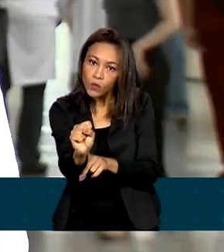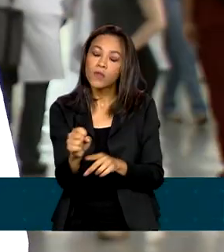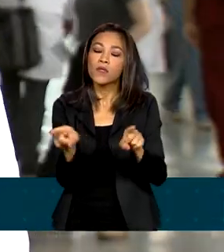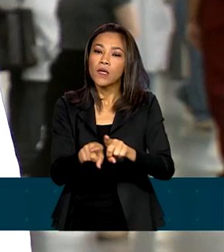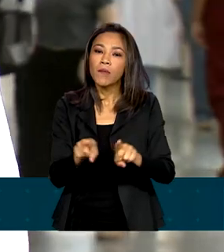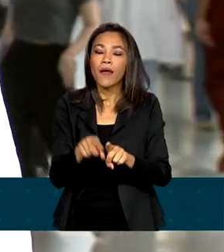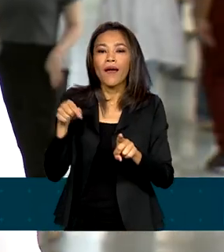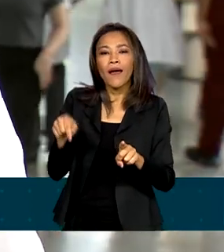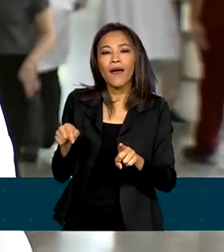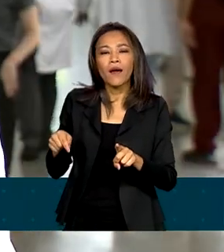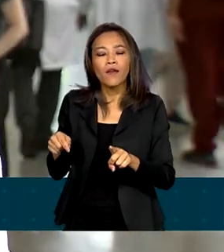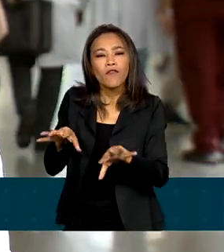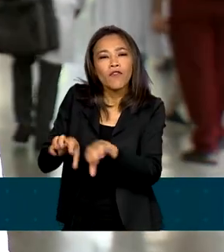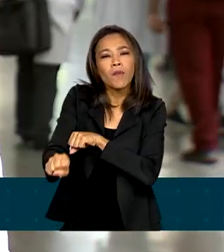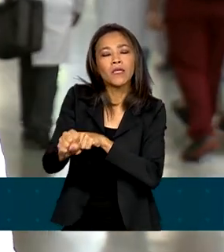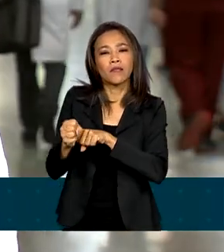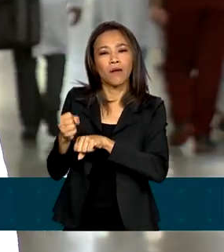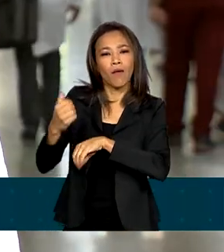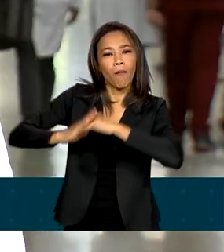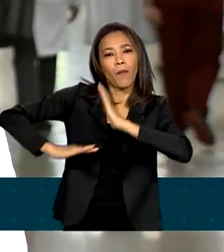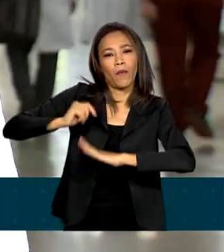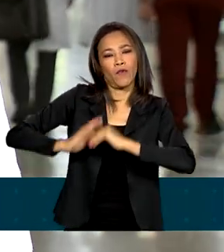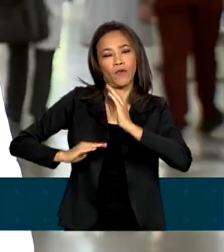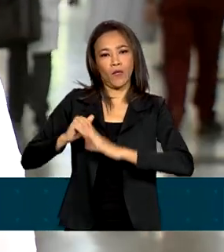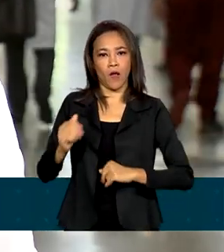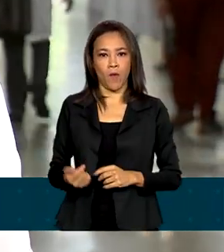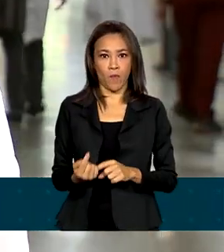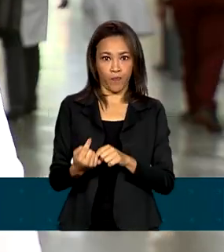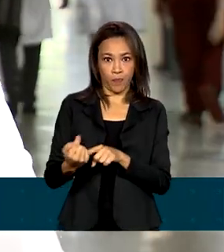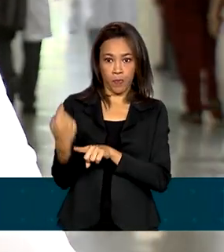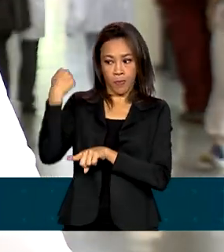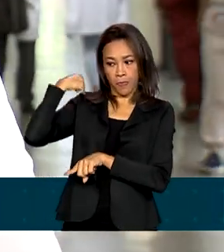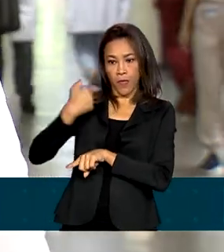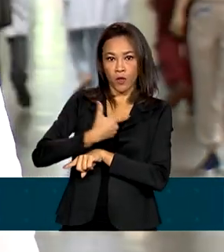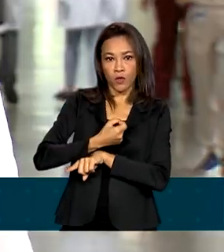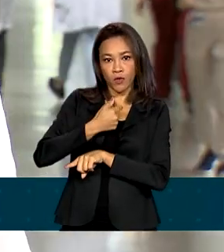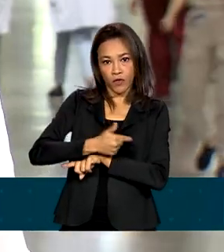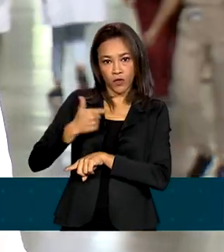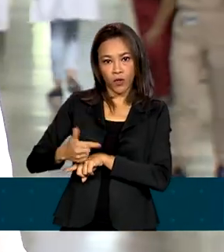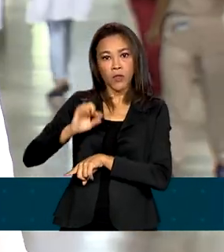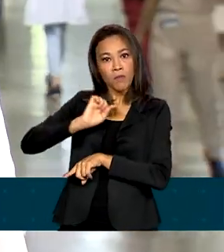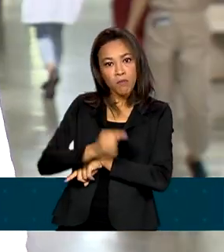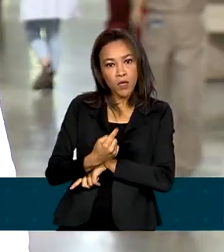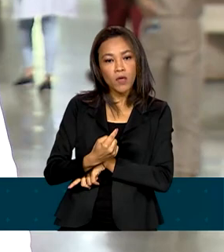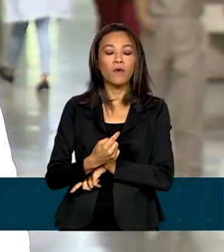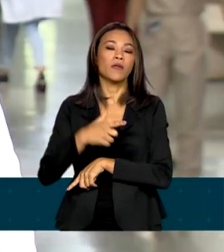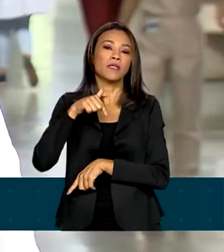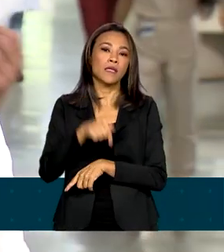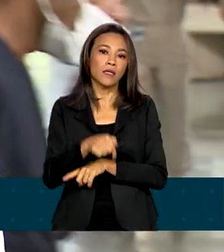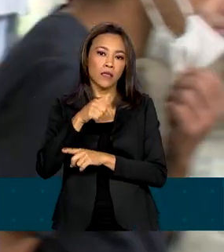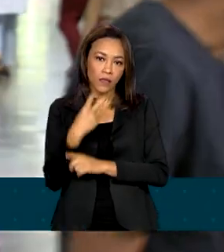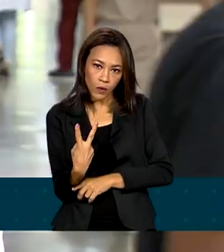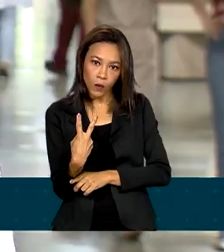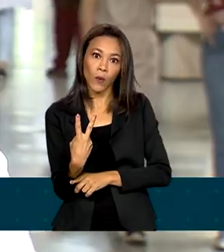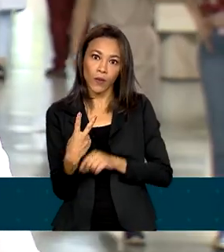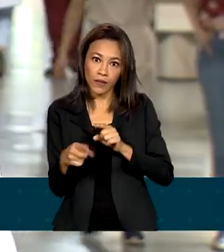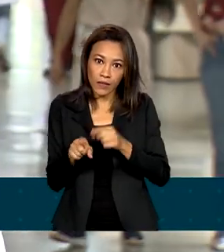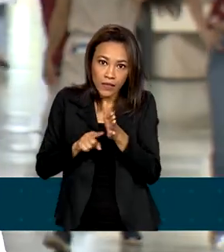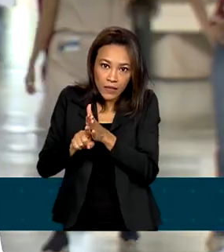são campo de formação profissional. Em 2022, foram 1.072 programas de residência